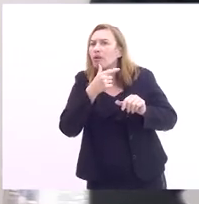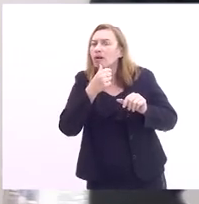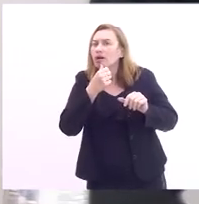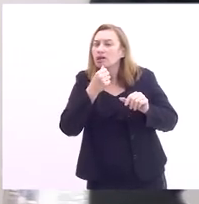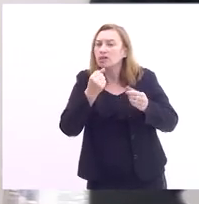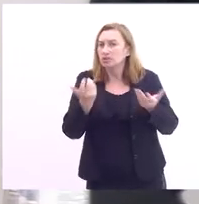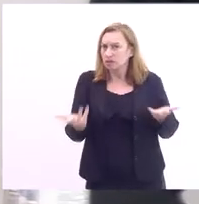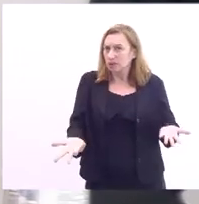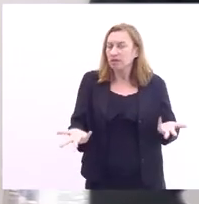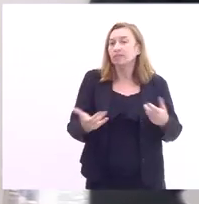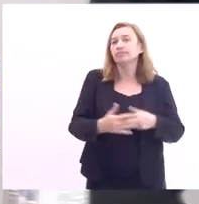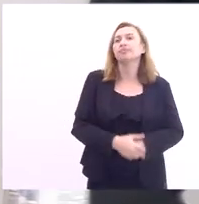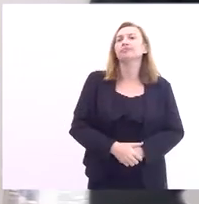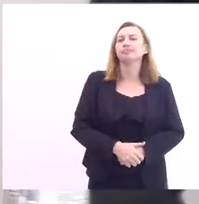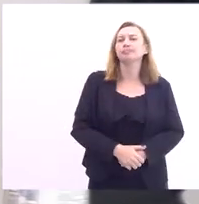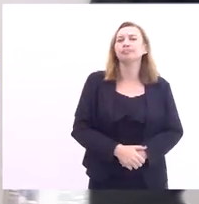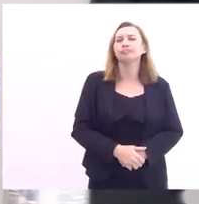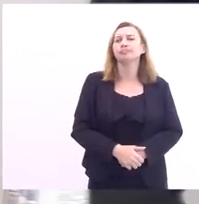E